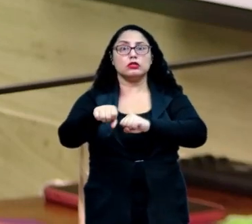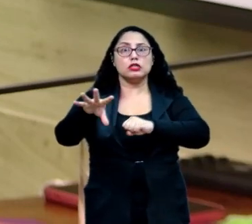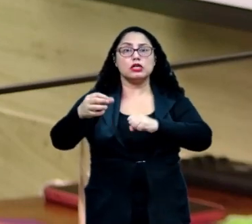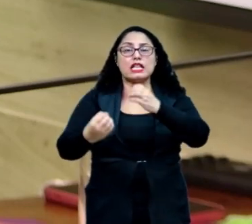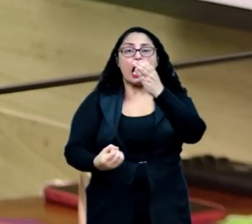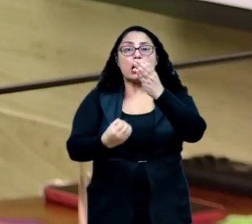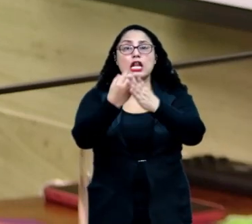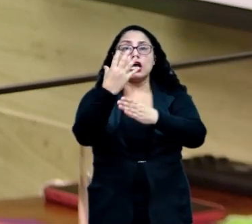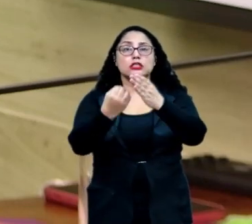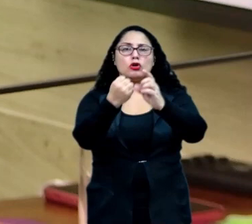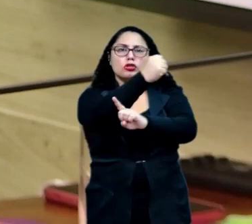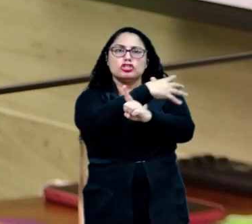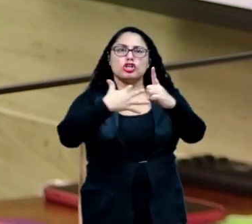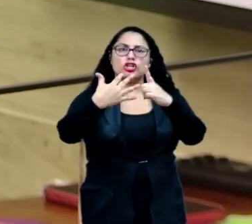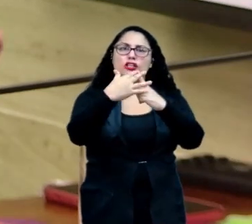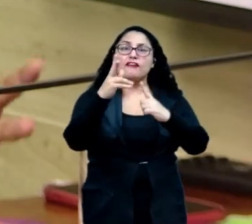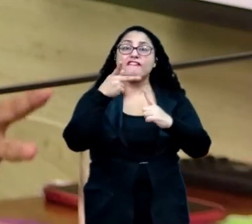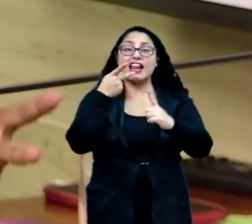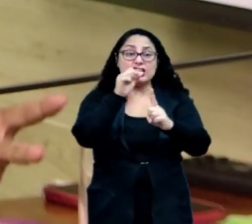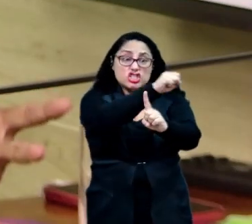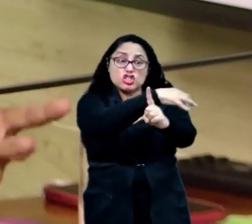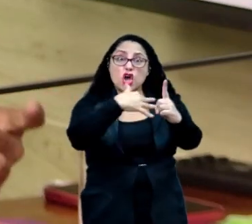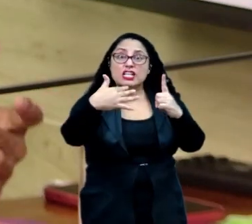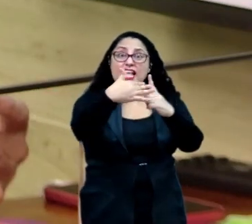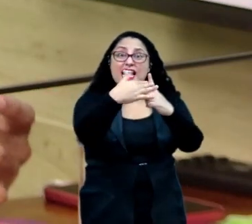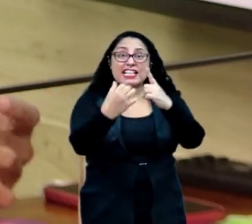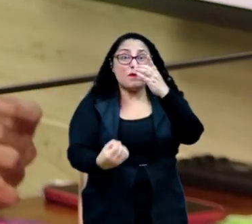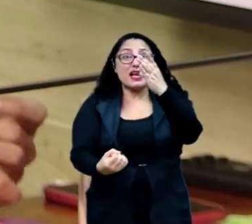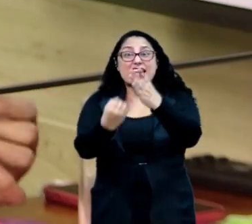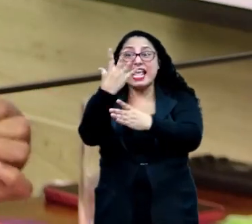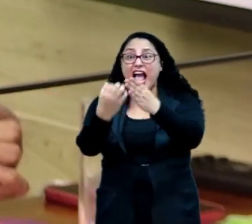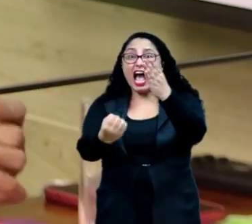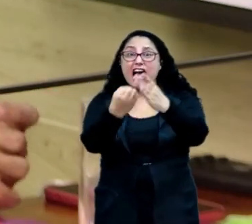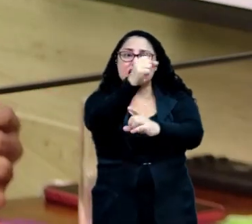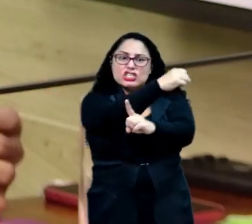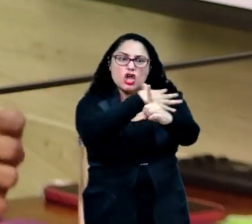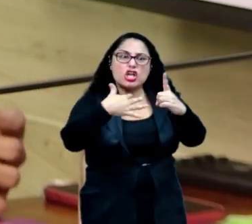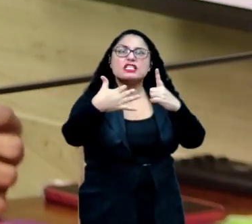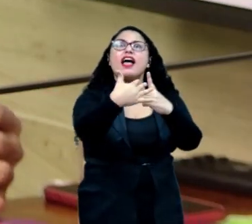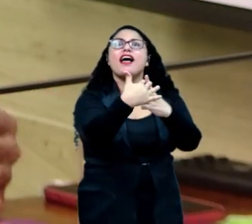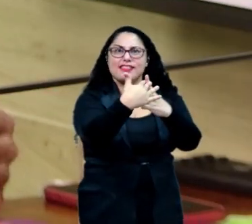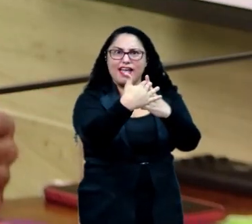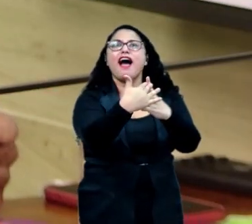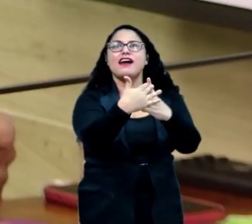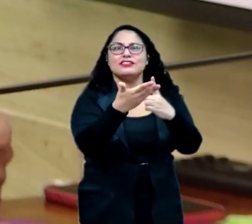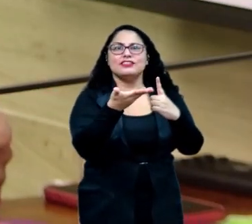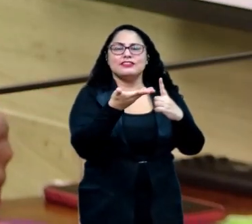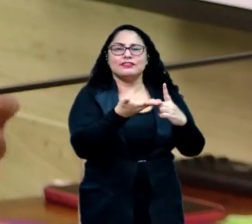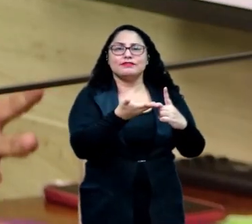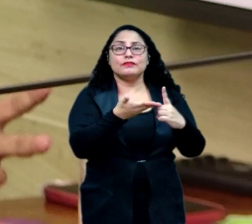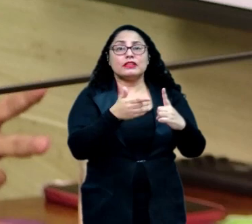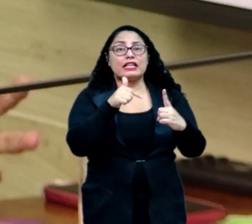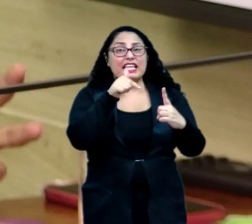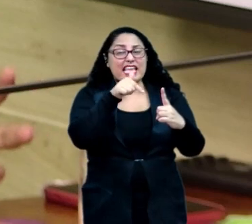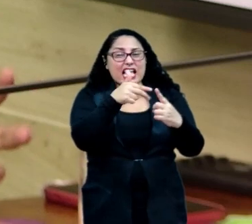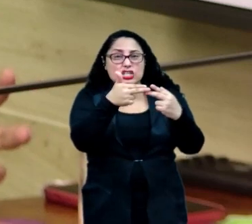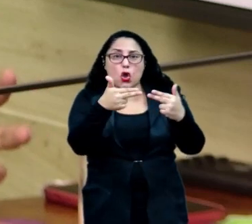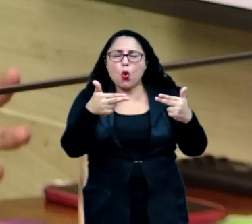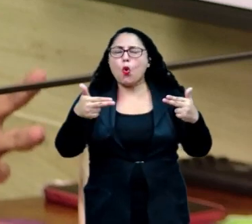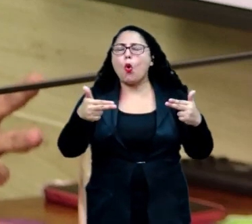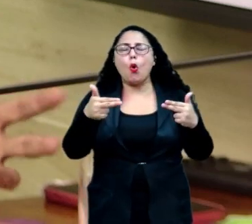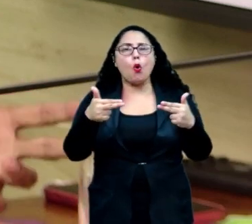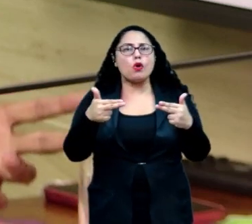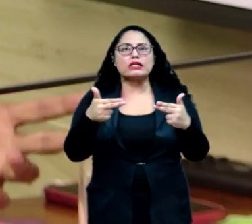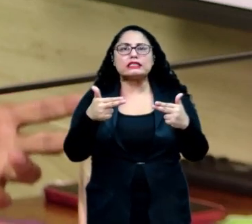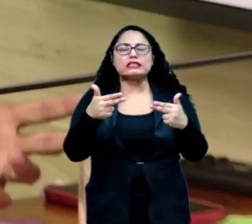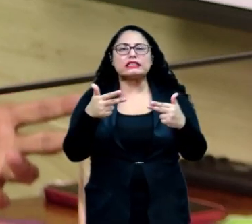dessa sociedade. A gente está falando de sociedade, a gente está construindo sociedade. E essa coisa, sabe,